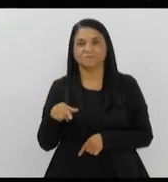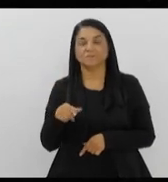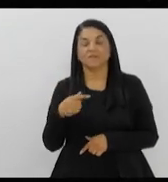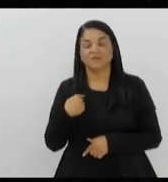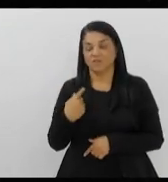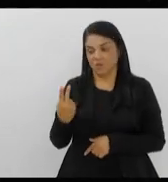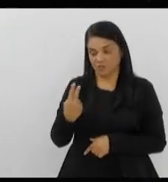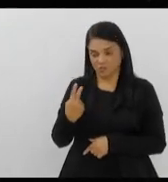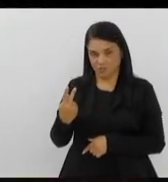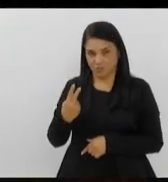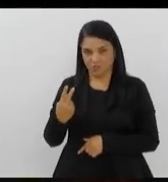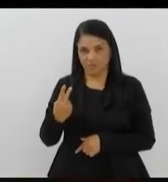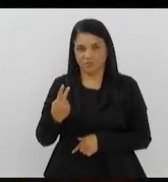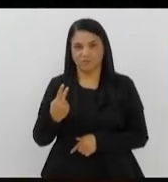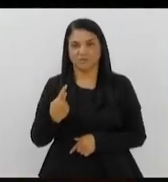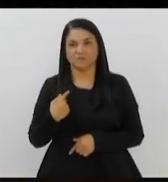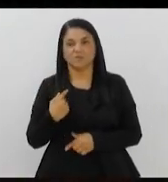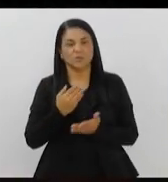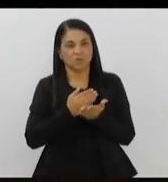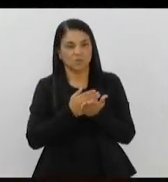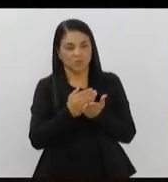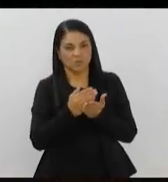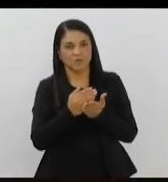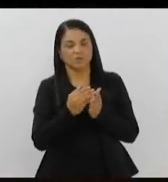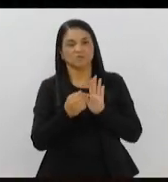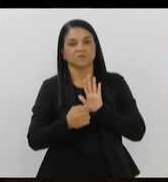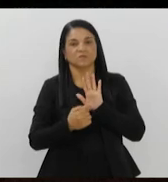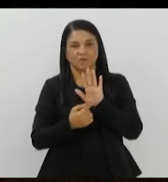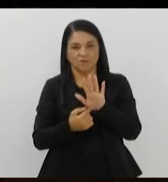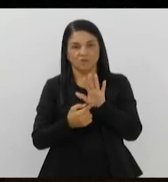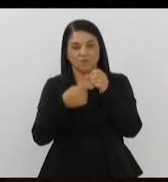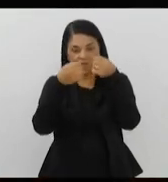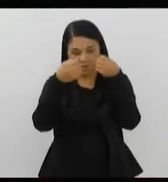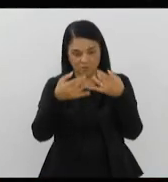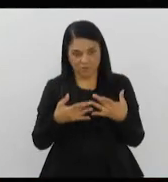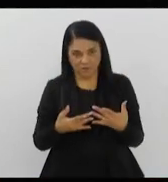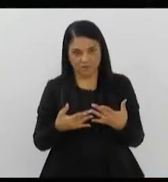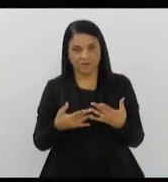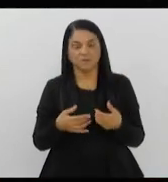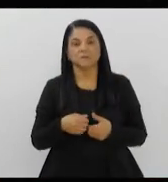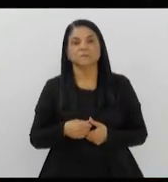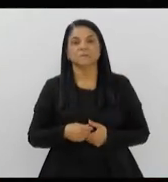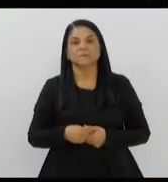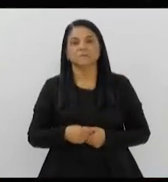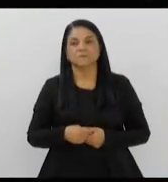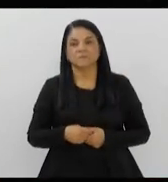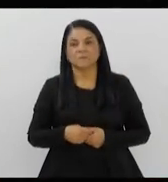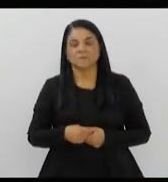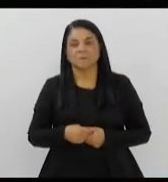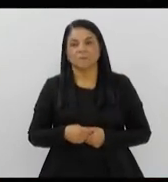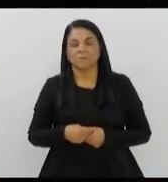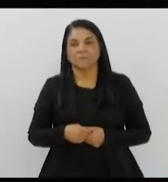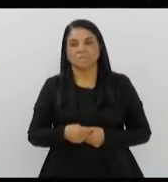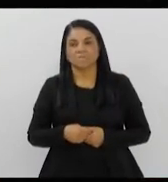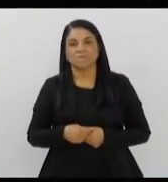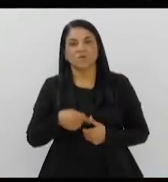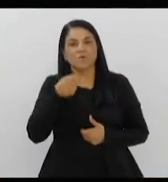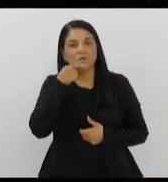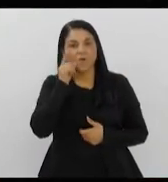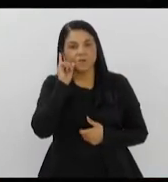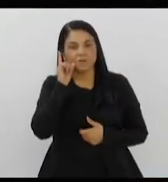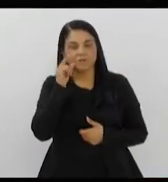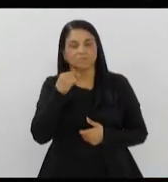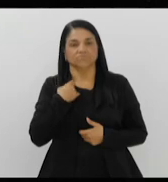eu, me referi aqui no expediente inicial, estivemos ontem em